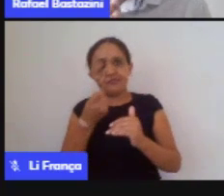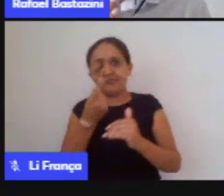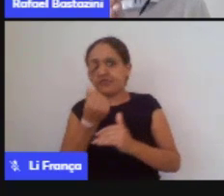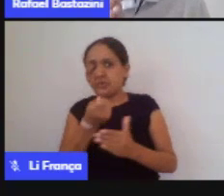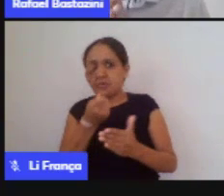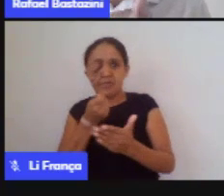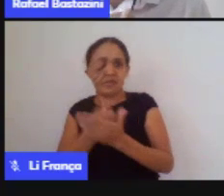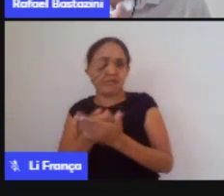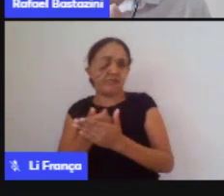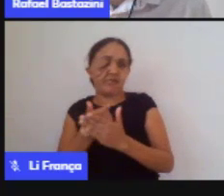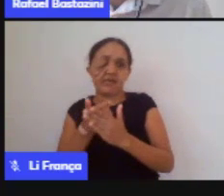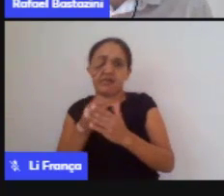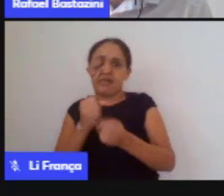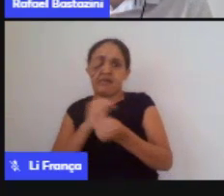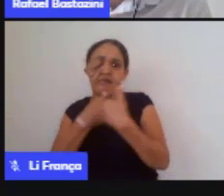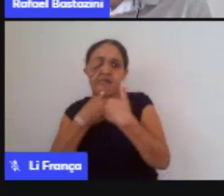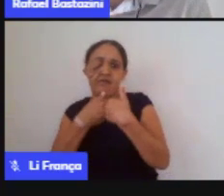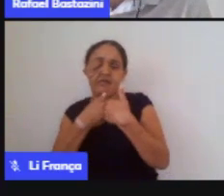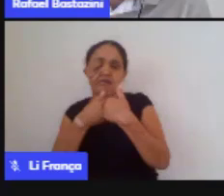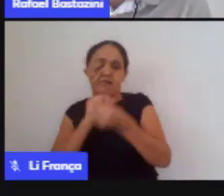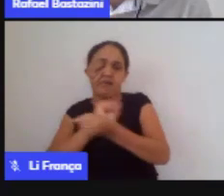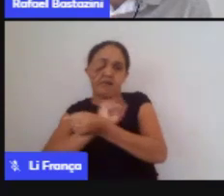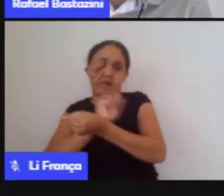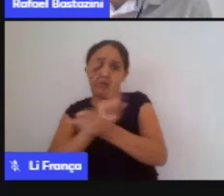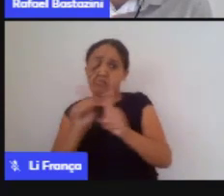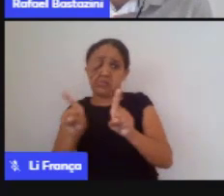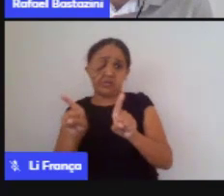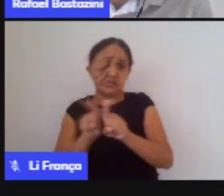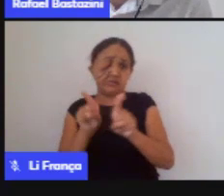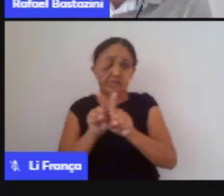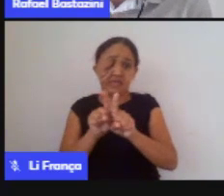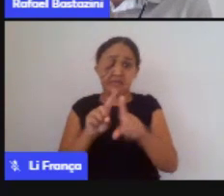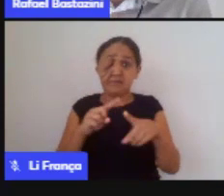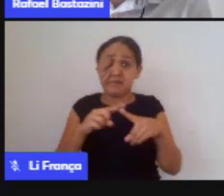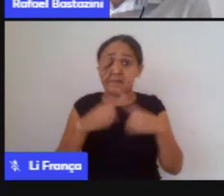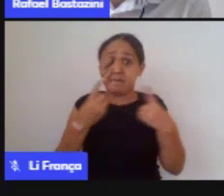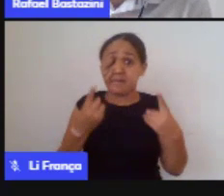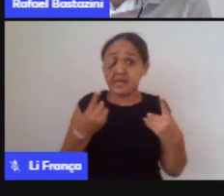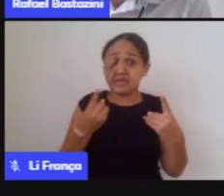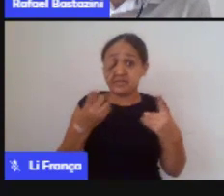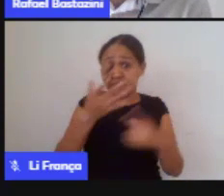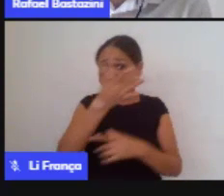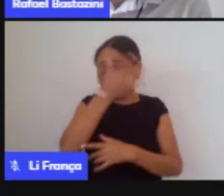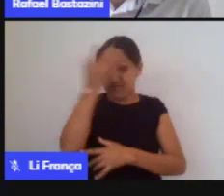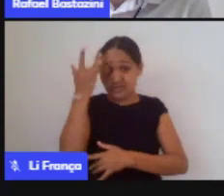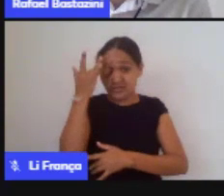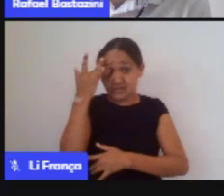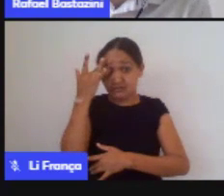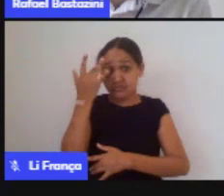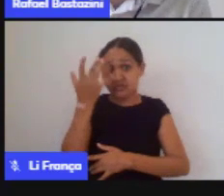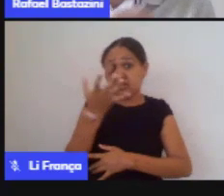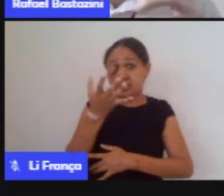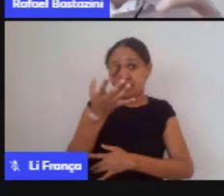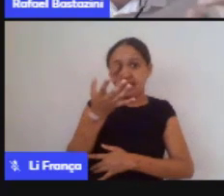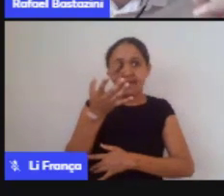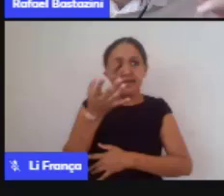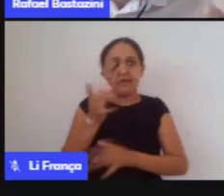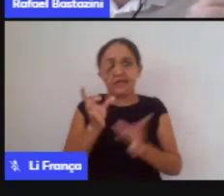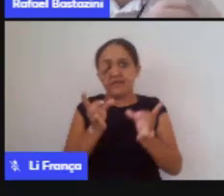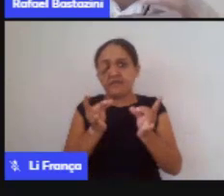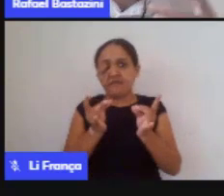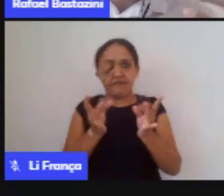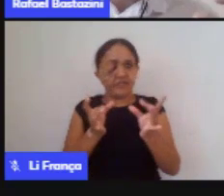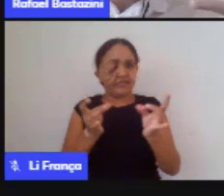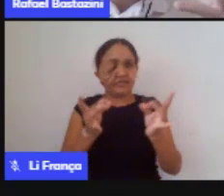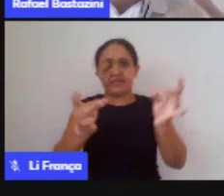público. Só que grande parte dos investimentos estava direcionado para atender os interesses dos proprietários de automóveis. Então percebe